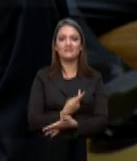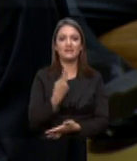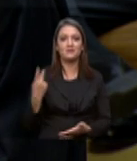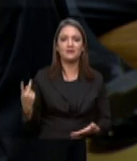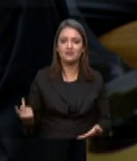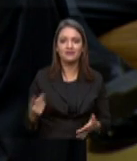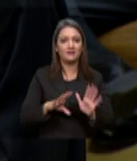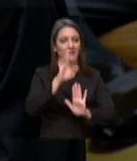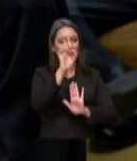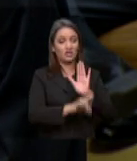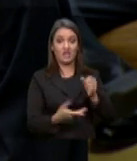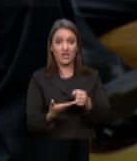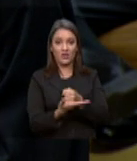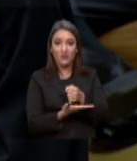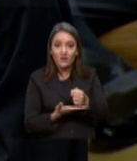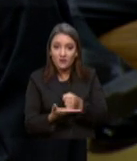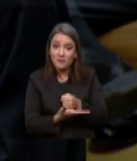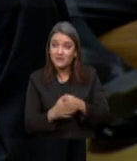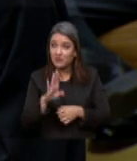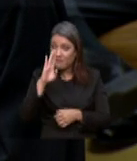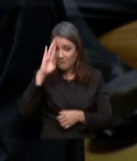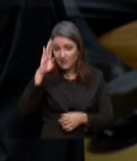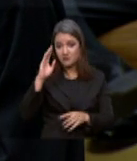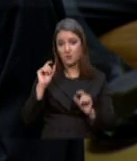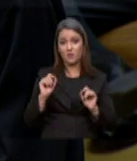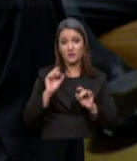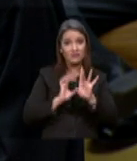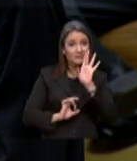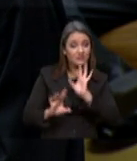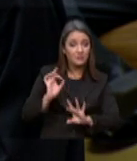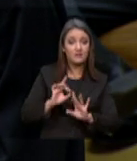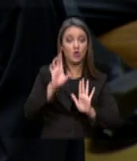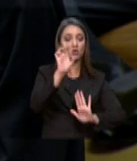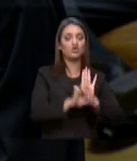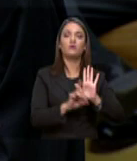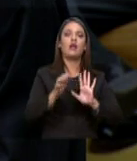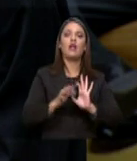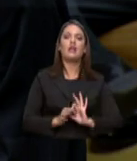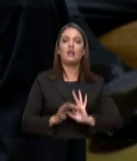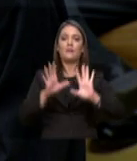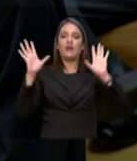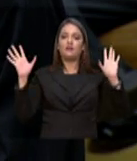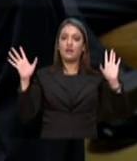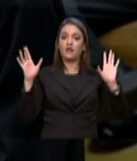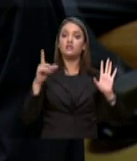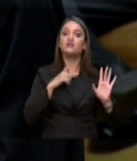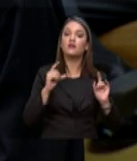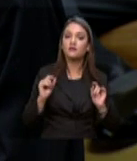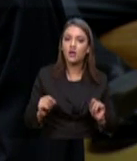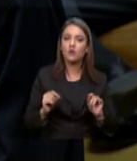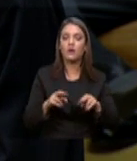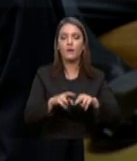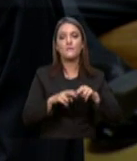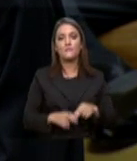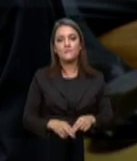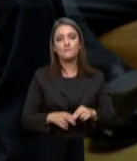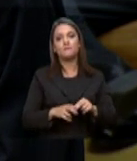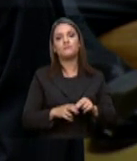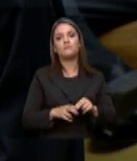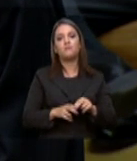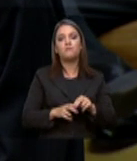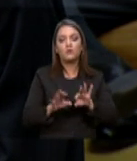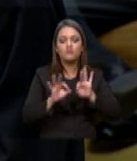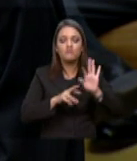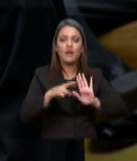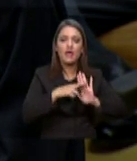direitos fundamentais, em especial ao direito à liberdade decorrentes que tratam de da regulamentação das emissões